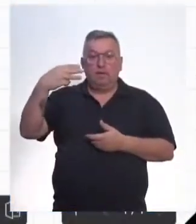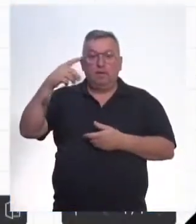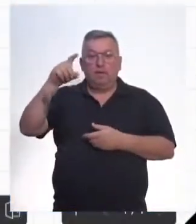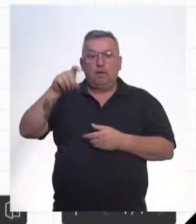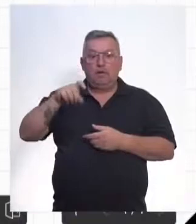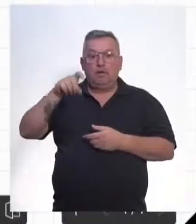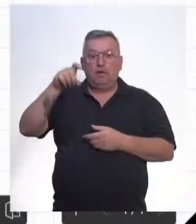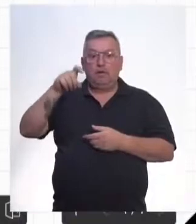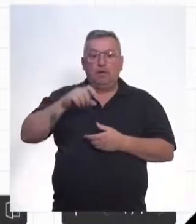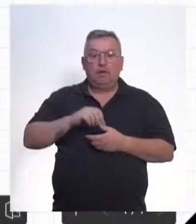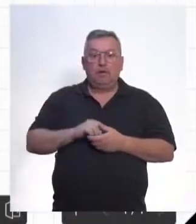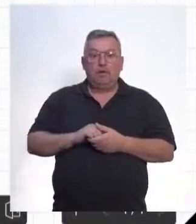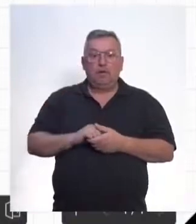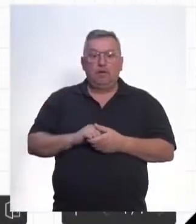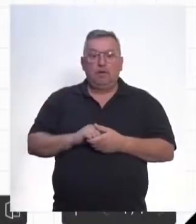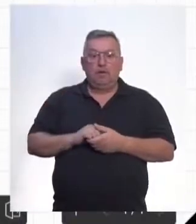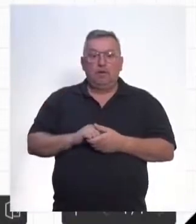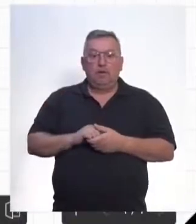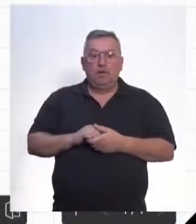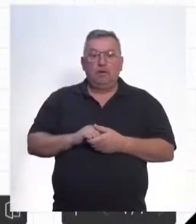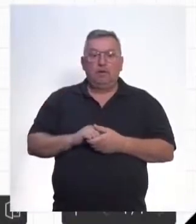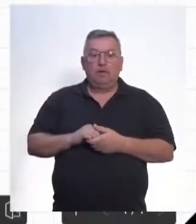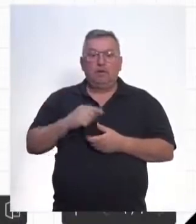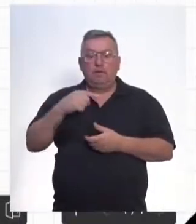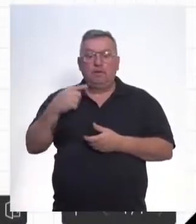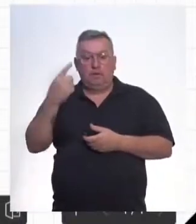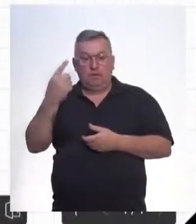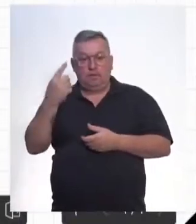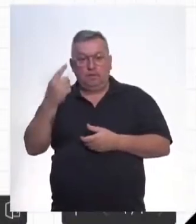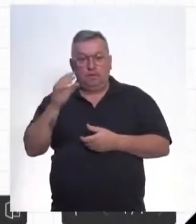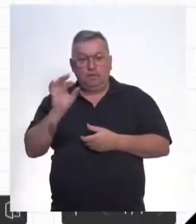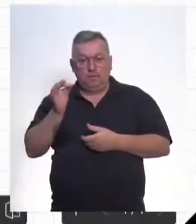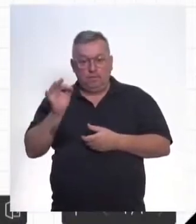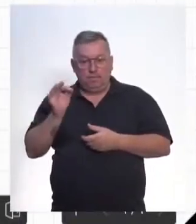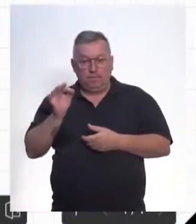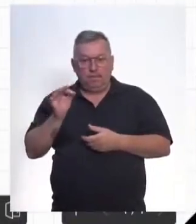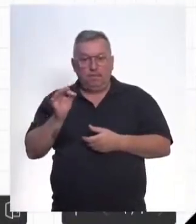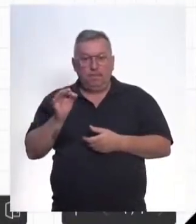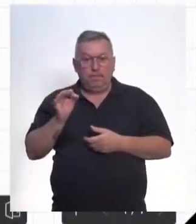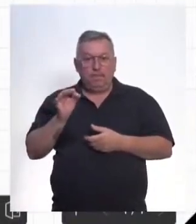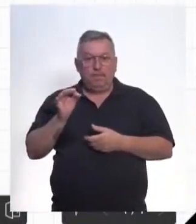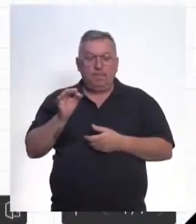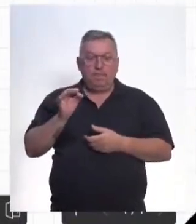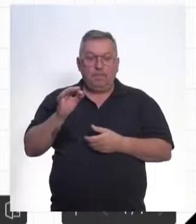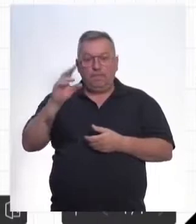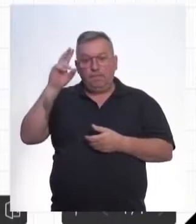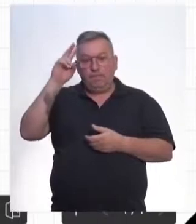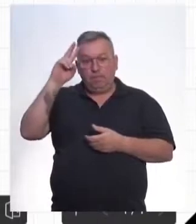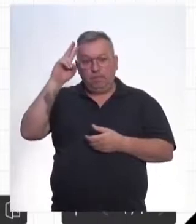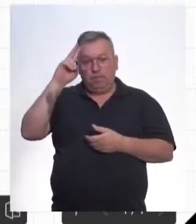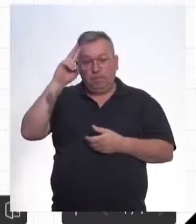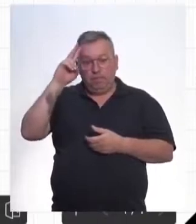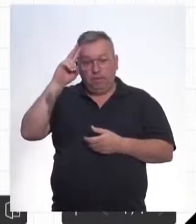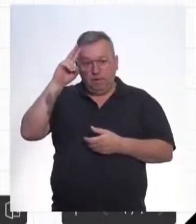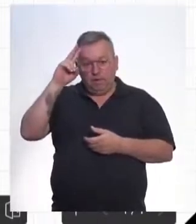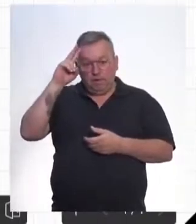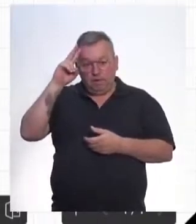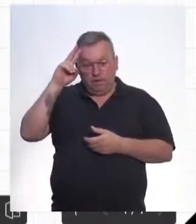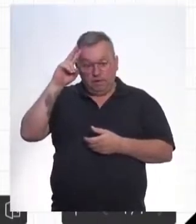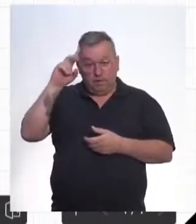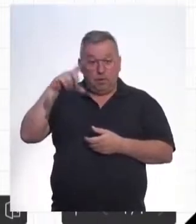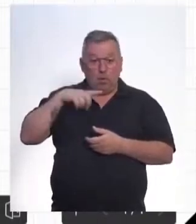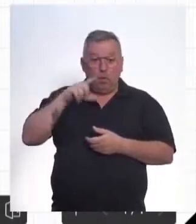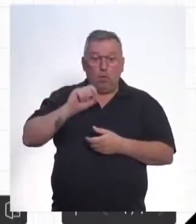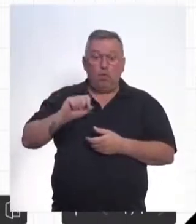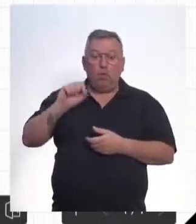-3x menos 1, correto? Certo. Você lembra, Jonas, você que estava aqui com ele ontem,